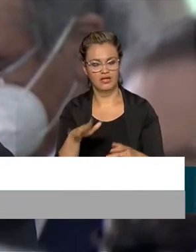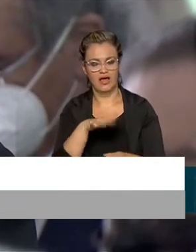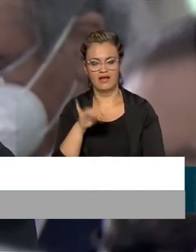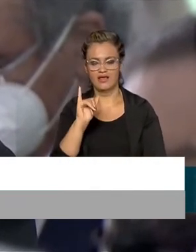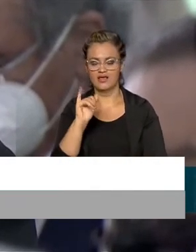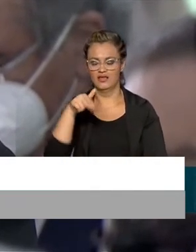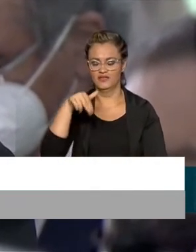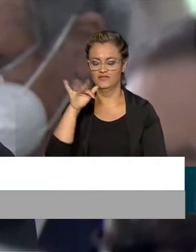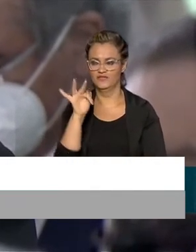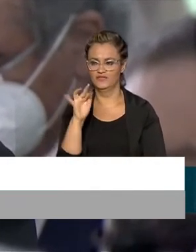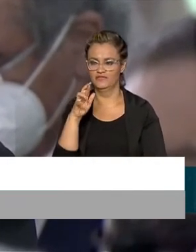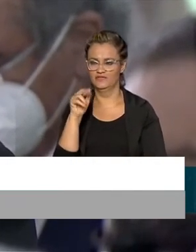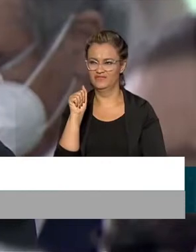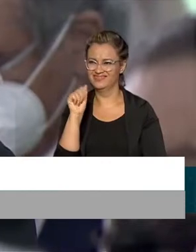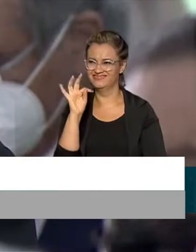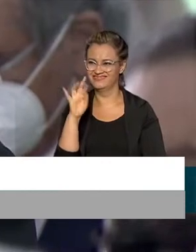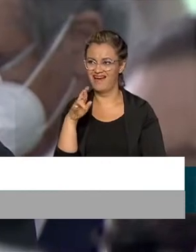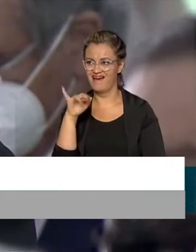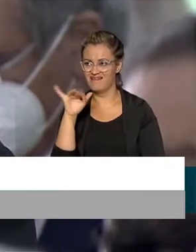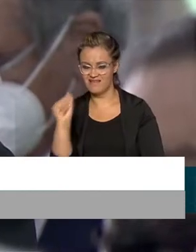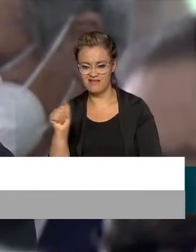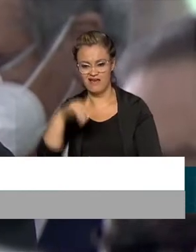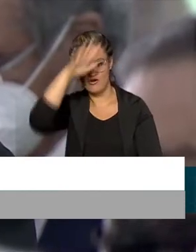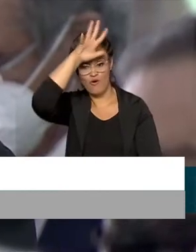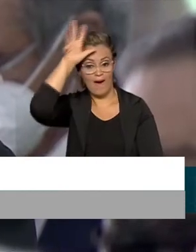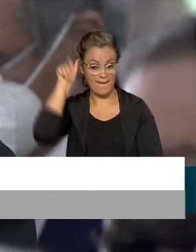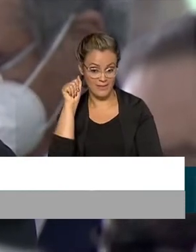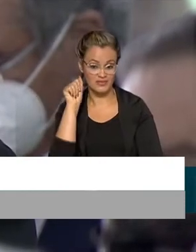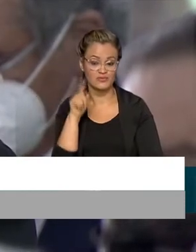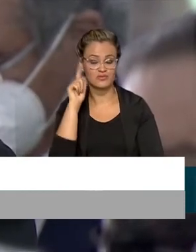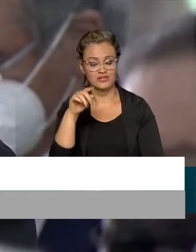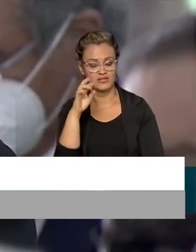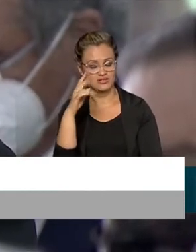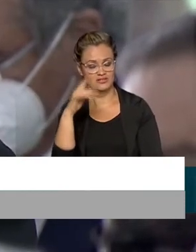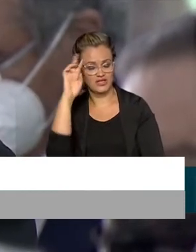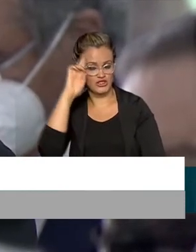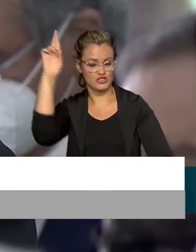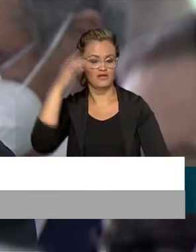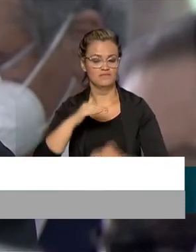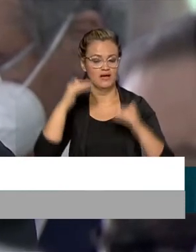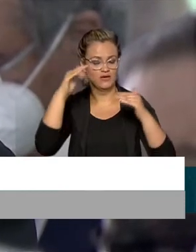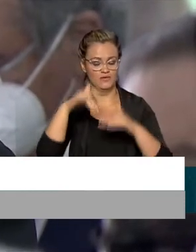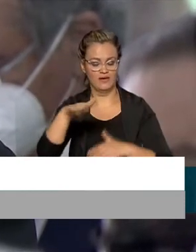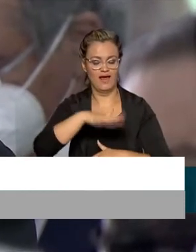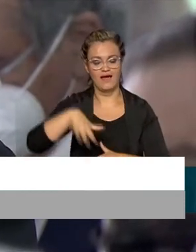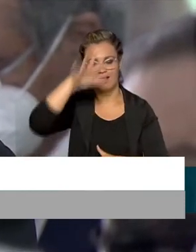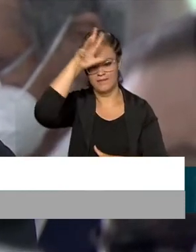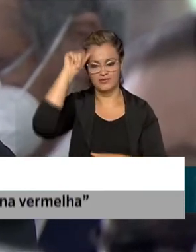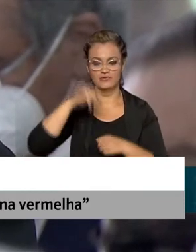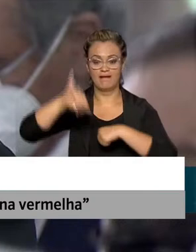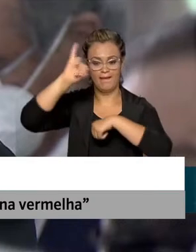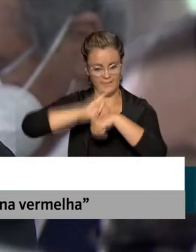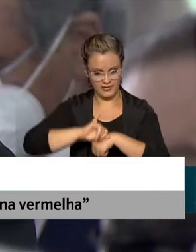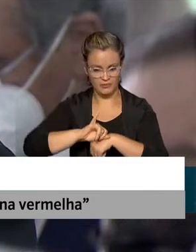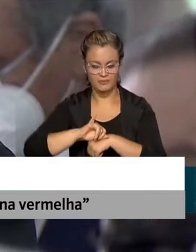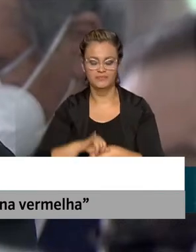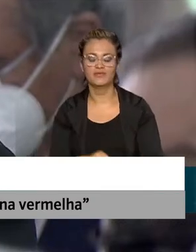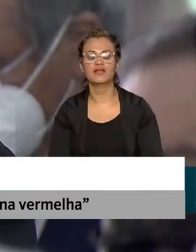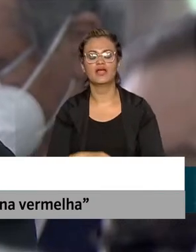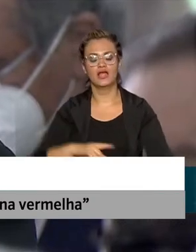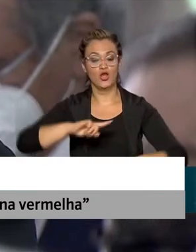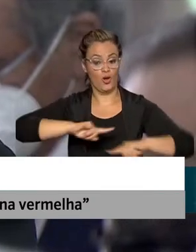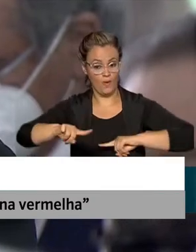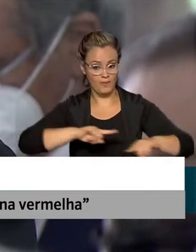de Selva, em Tefé, no Amazonas, chefe do Estado-Maior do Comando Militar da Amazônia, em Manaus, comandante